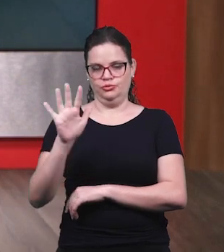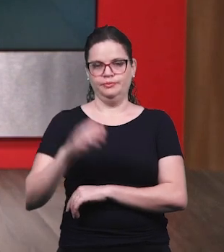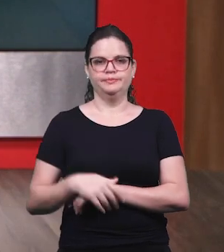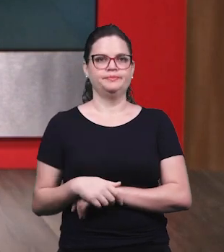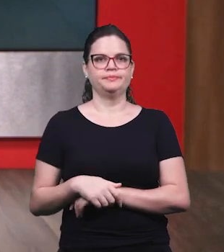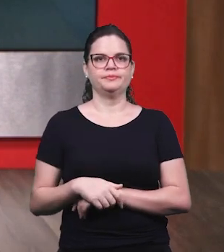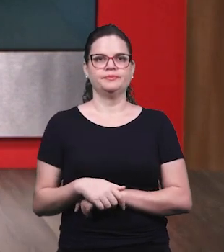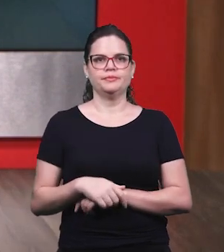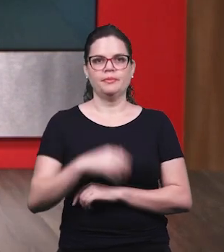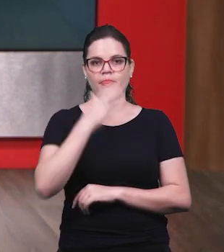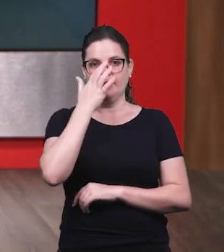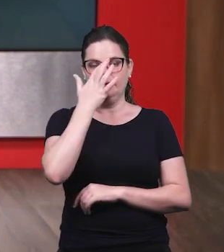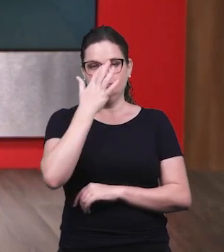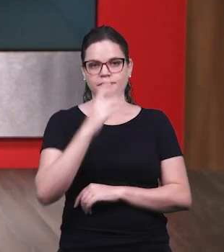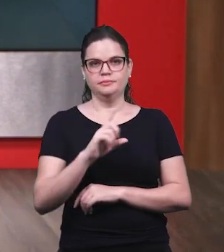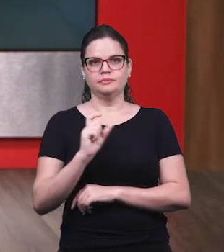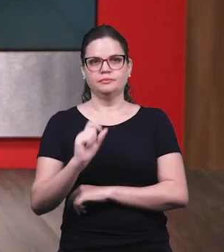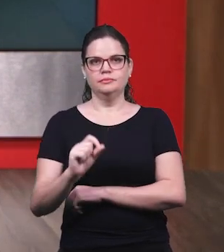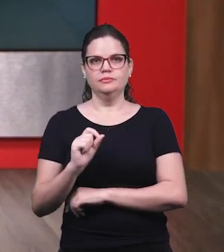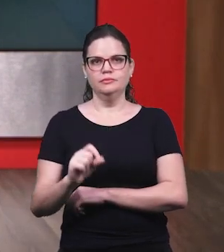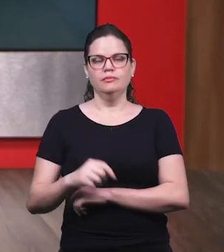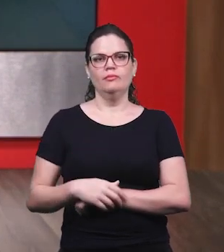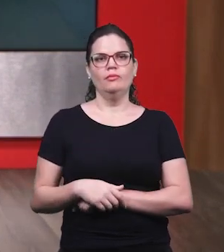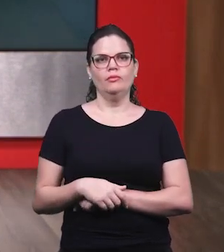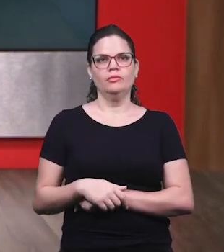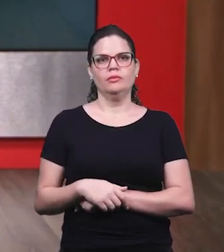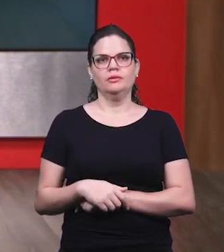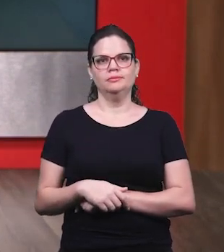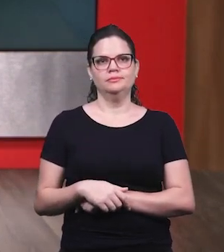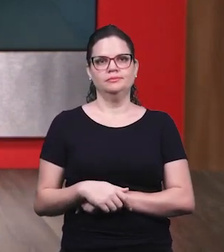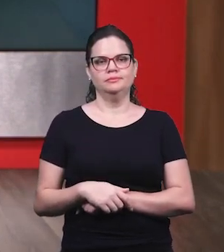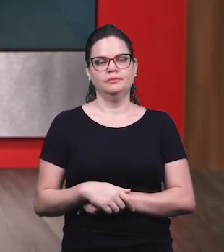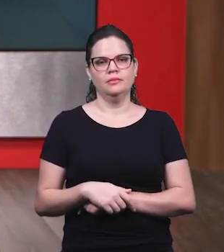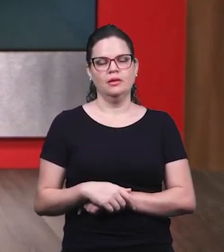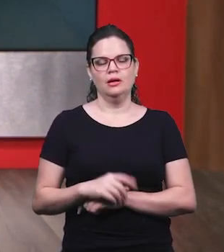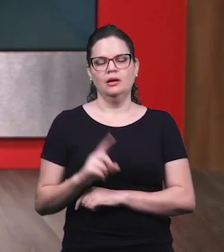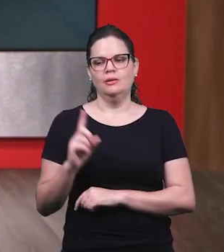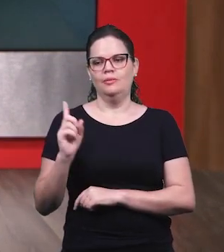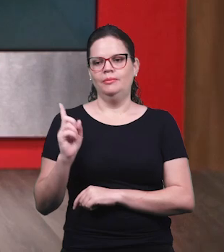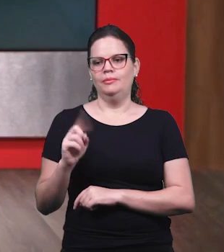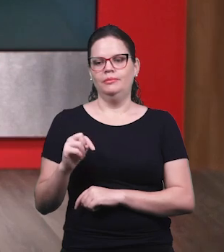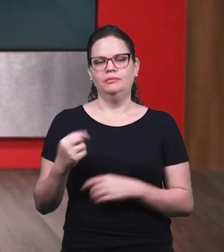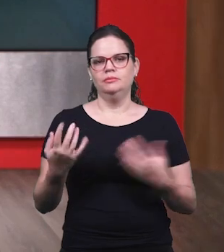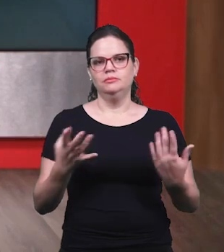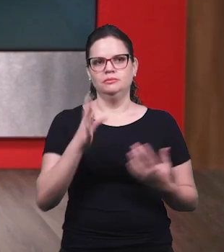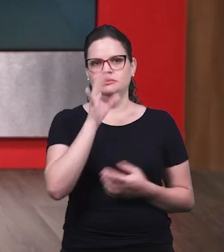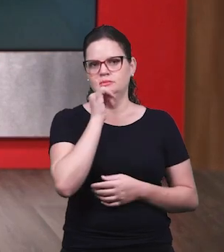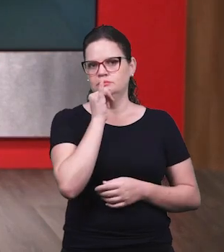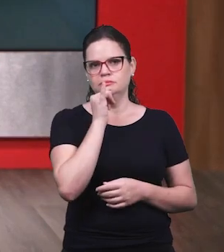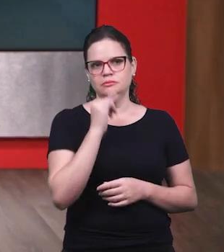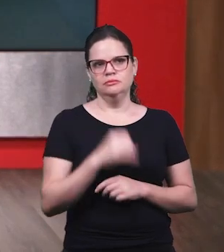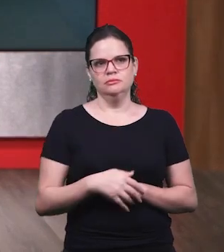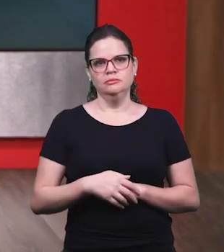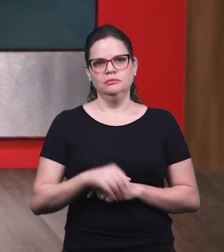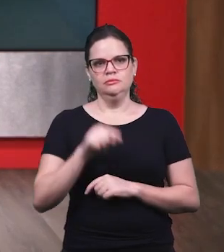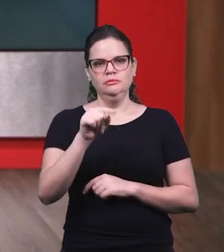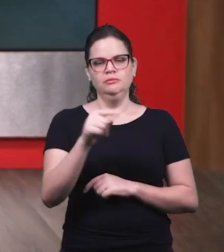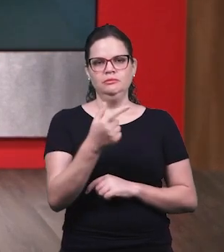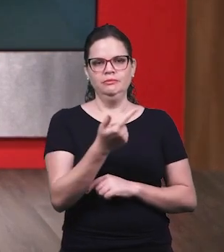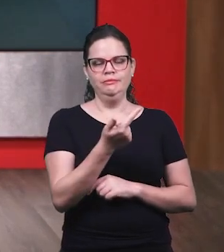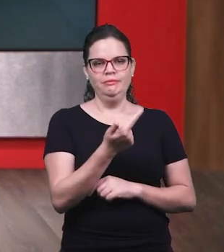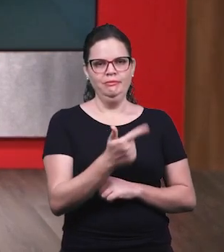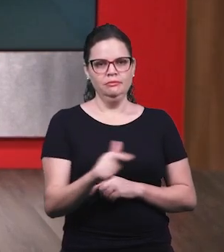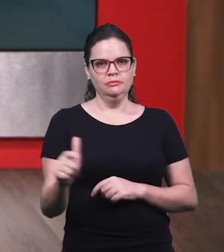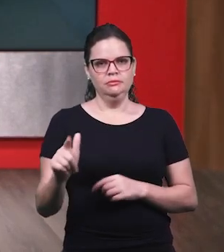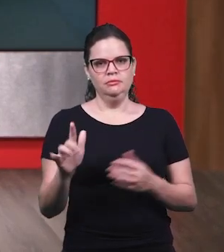capital. Você não tem nenhuma atividade